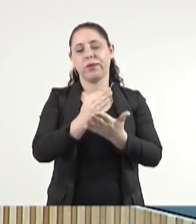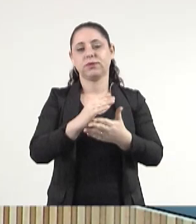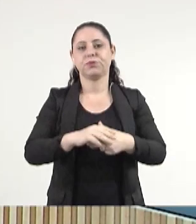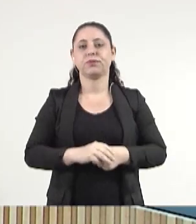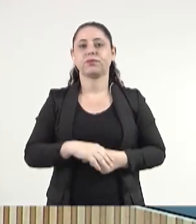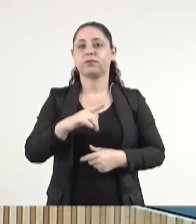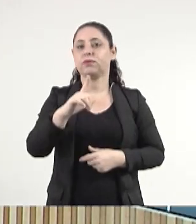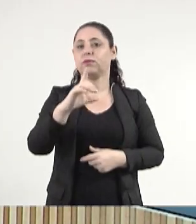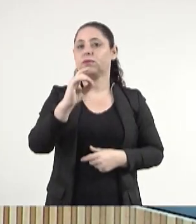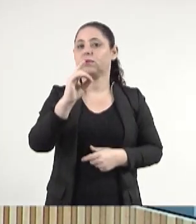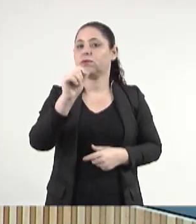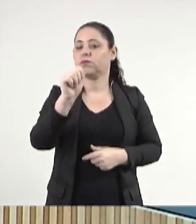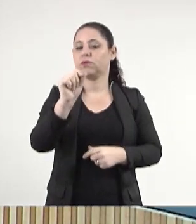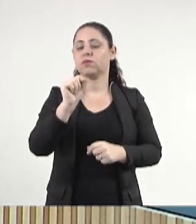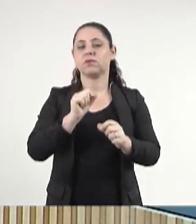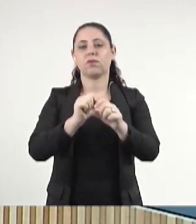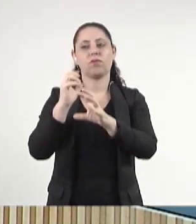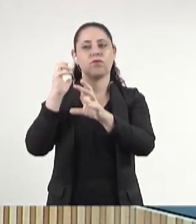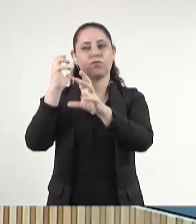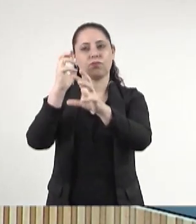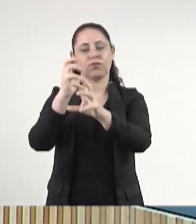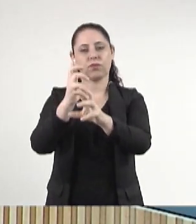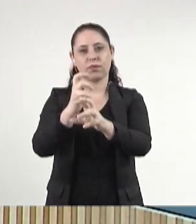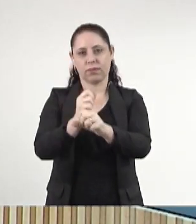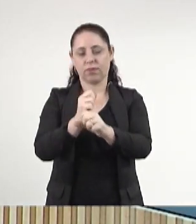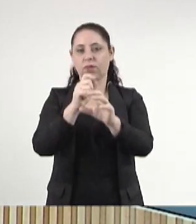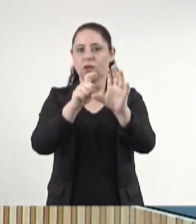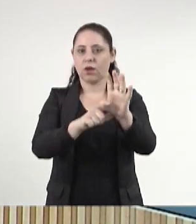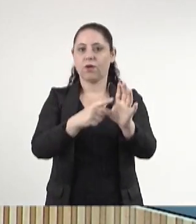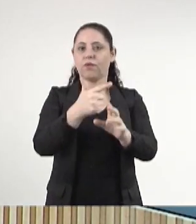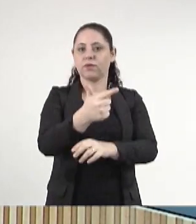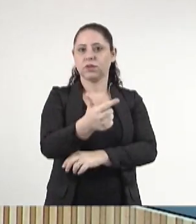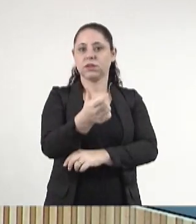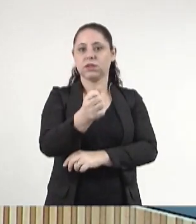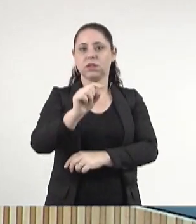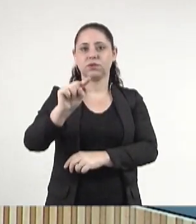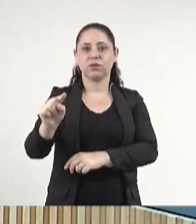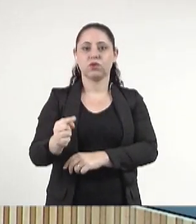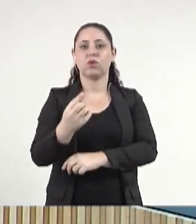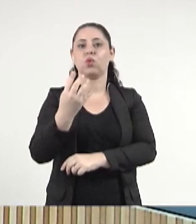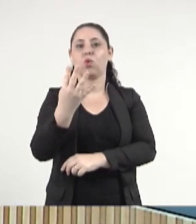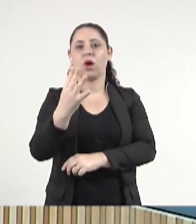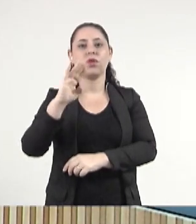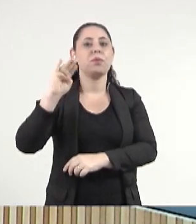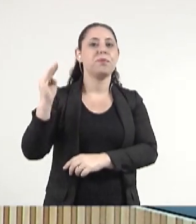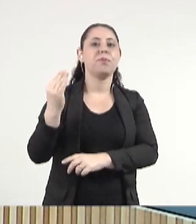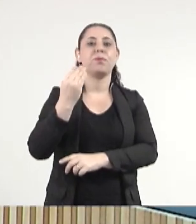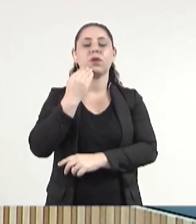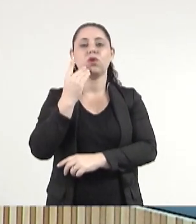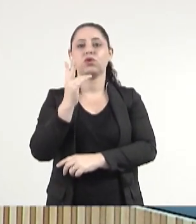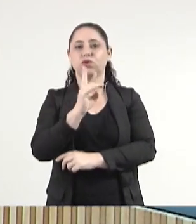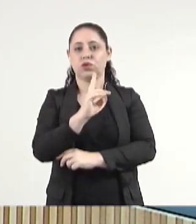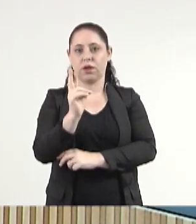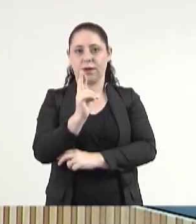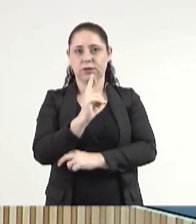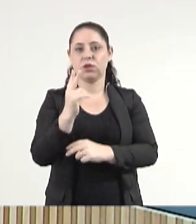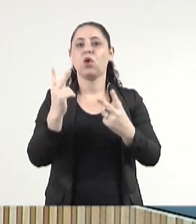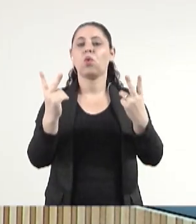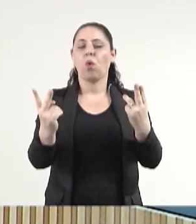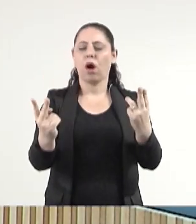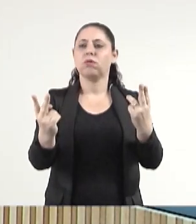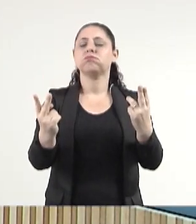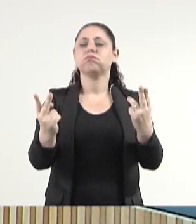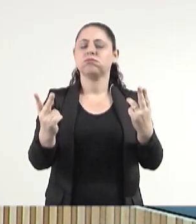A LOA 2025 prevê receita e despesa no valor de 26,4 bilhões de reais, o mesmo